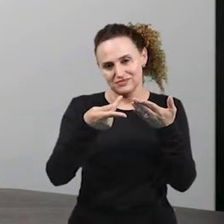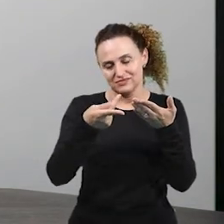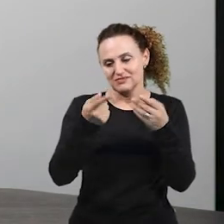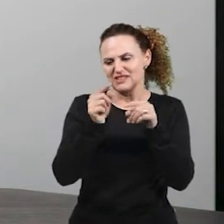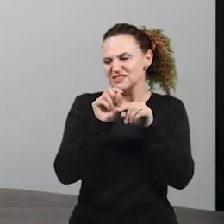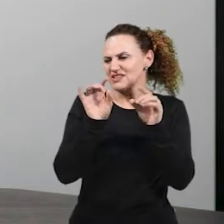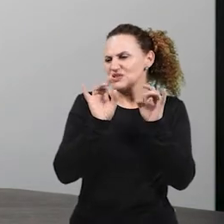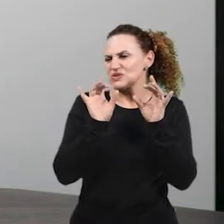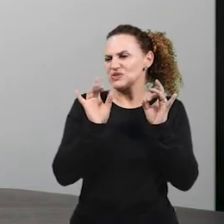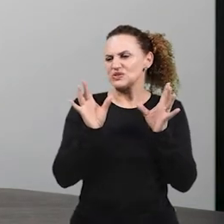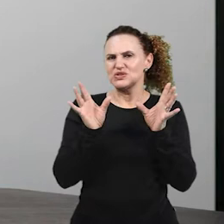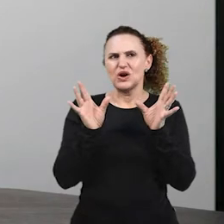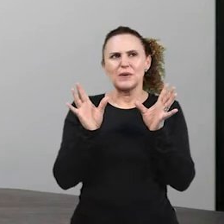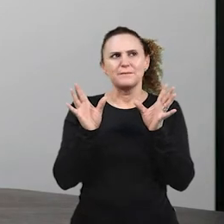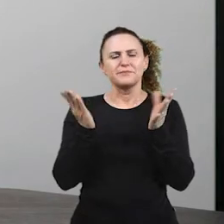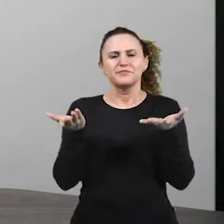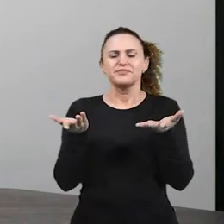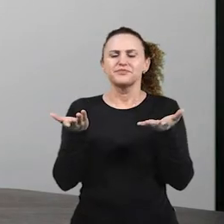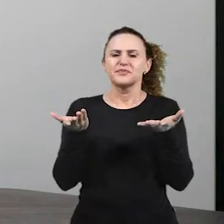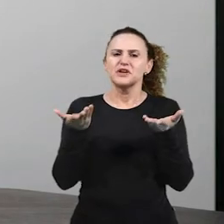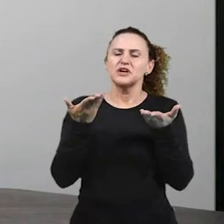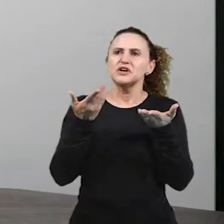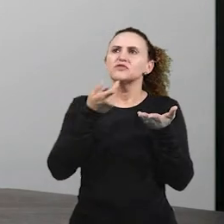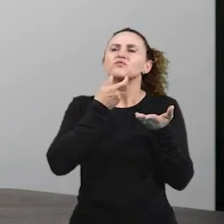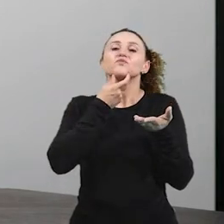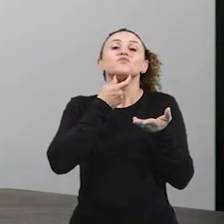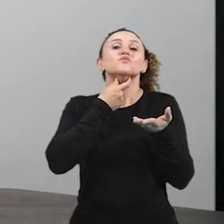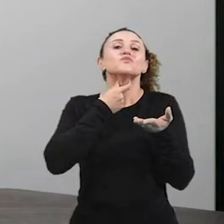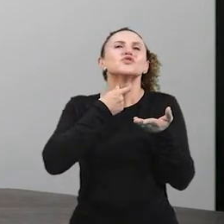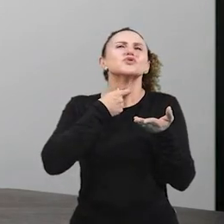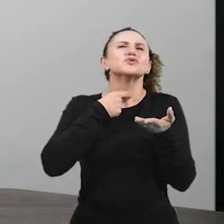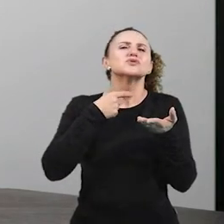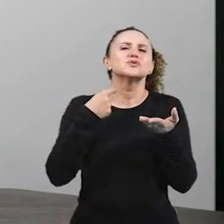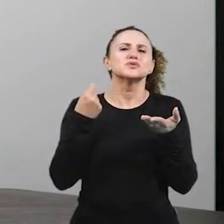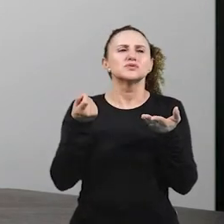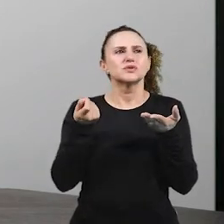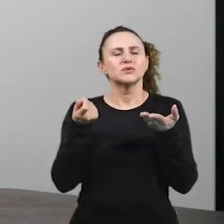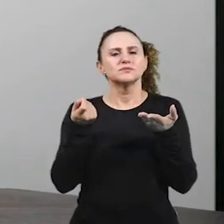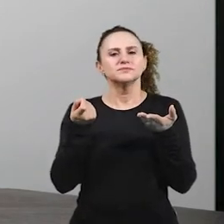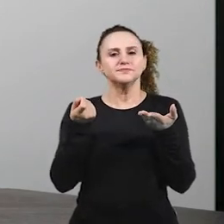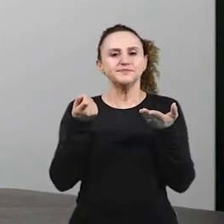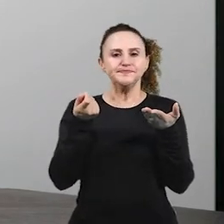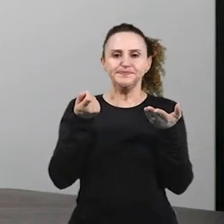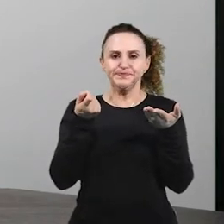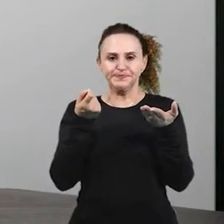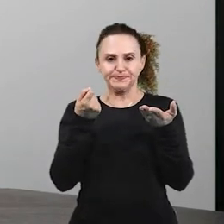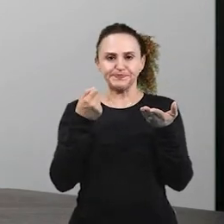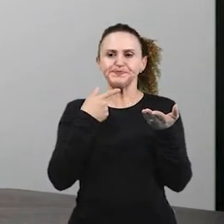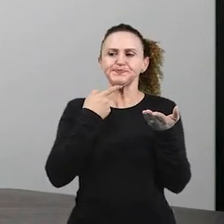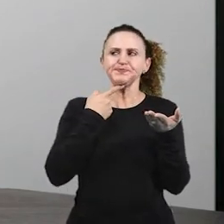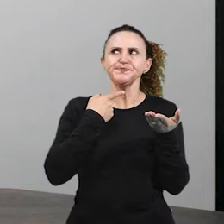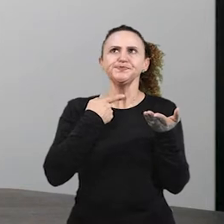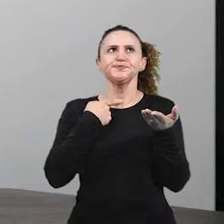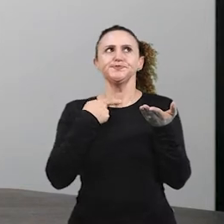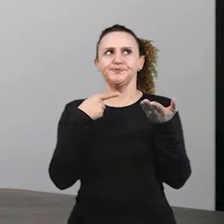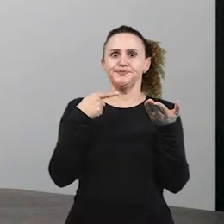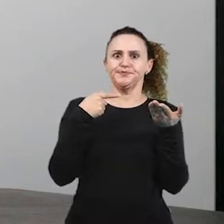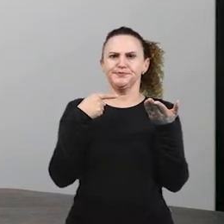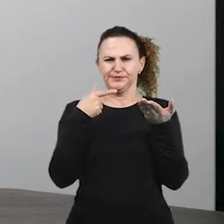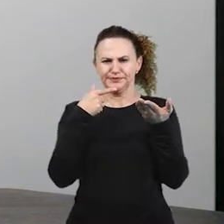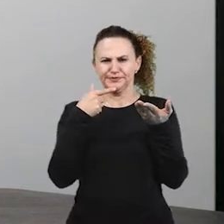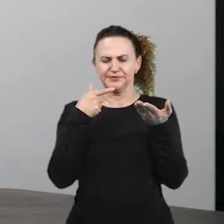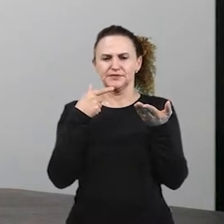que nós produzimos de repente você fazer a então eu vou estudar o som que eu faço assim aí eu vou